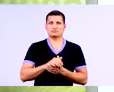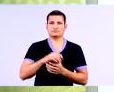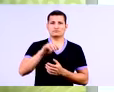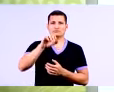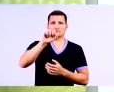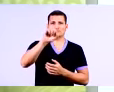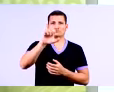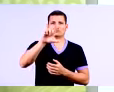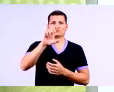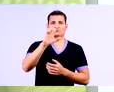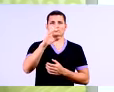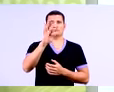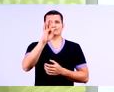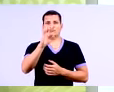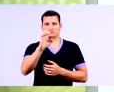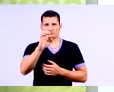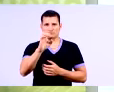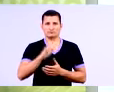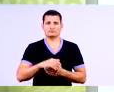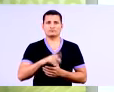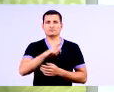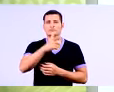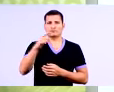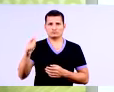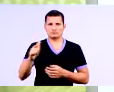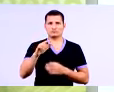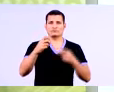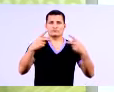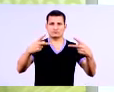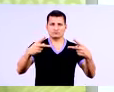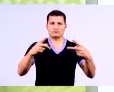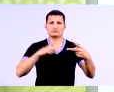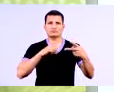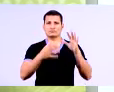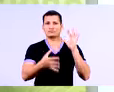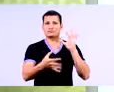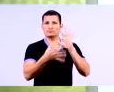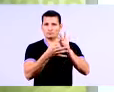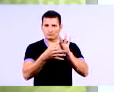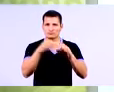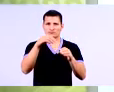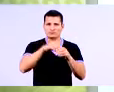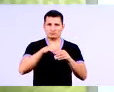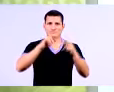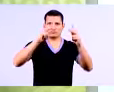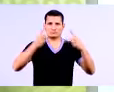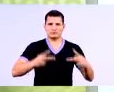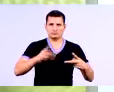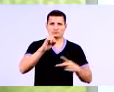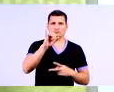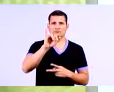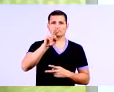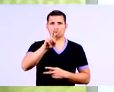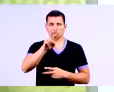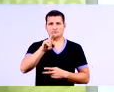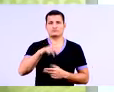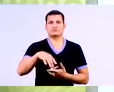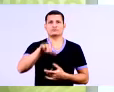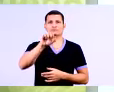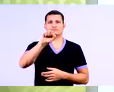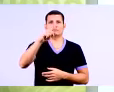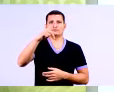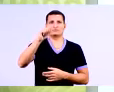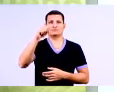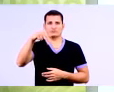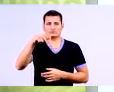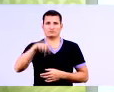select, muitas outras tags que fazem parte do contexto HTML divs, spans e muitas outras